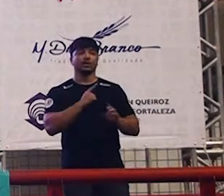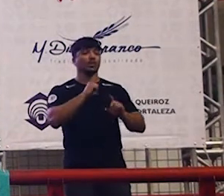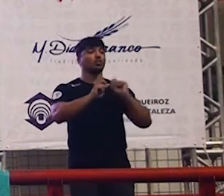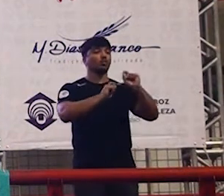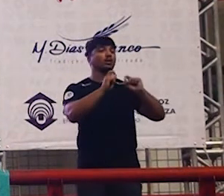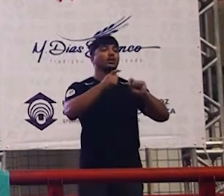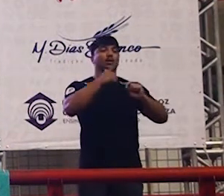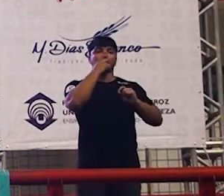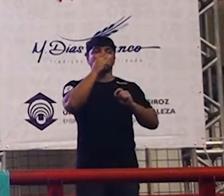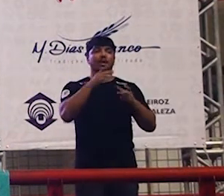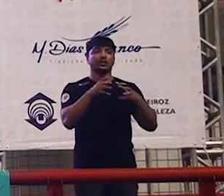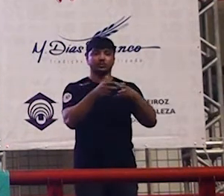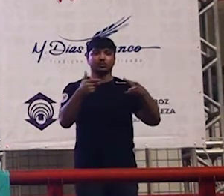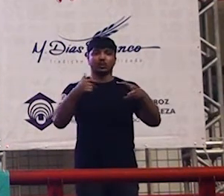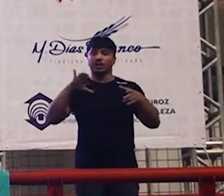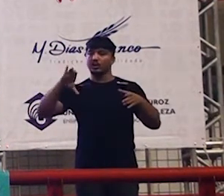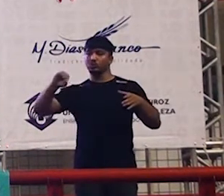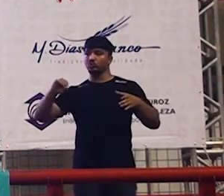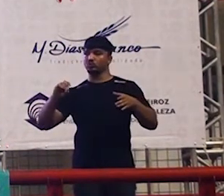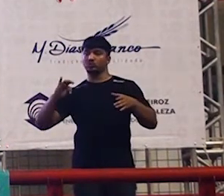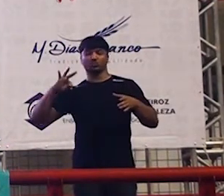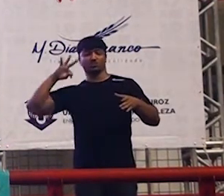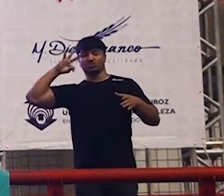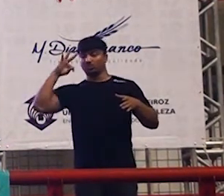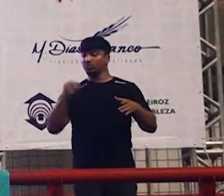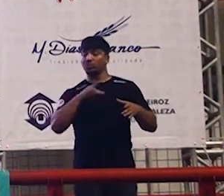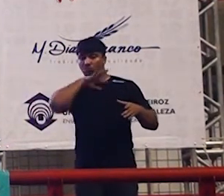É o camburão de lixo da humanidade.